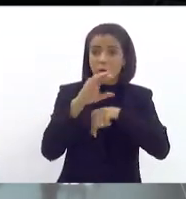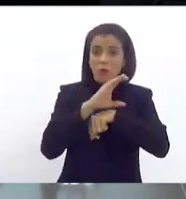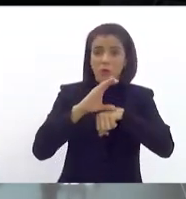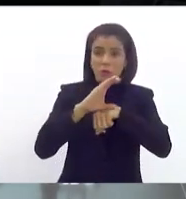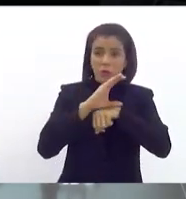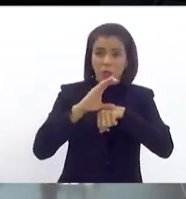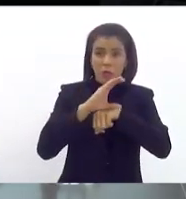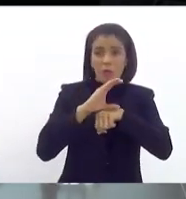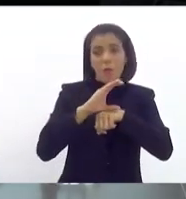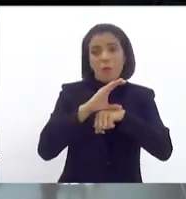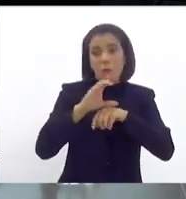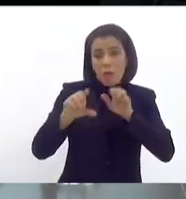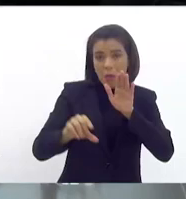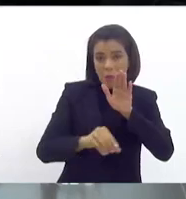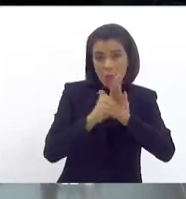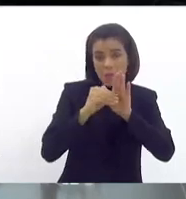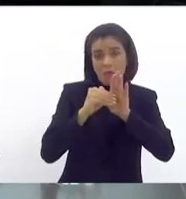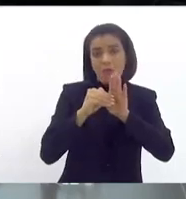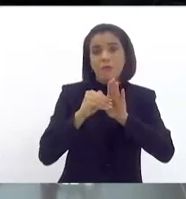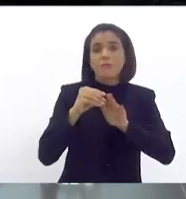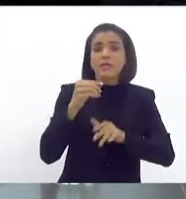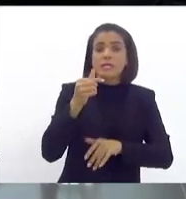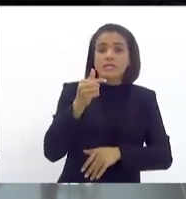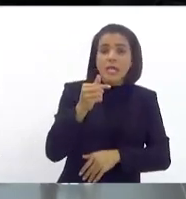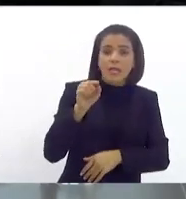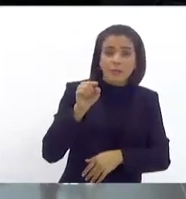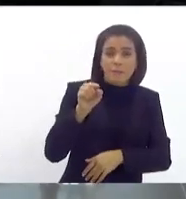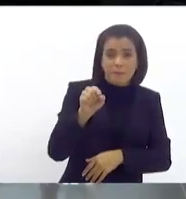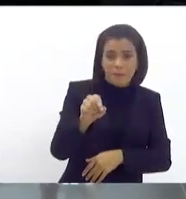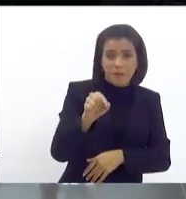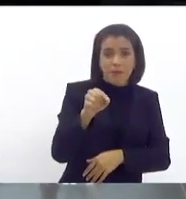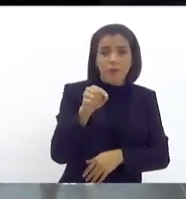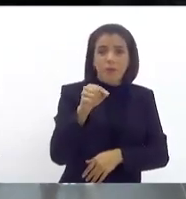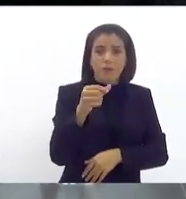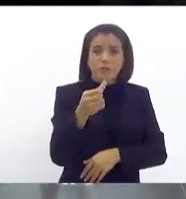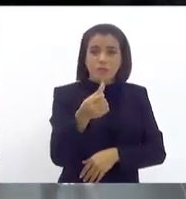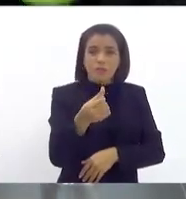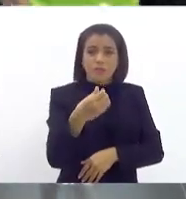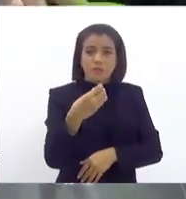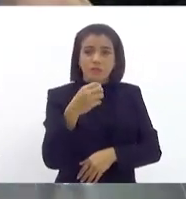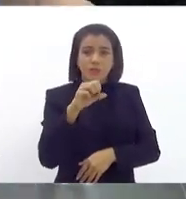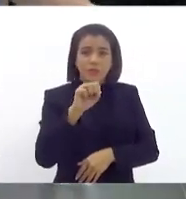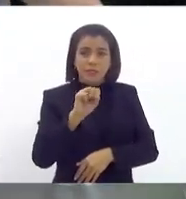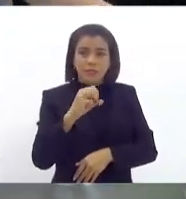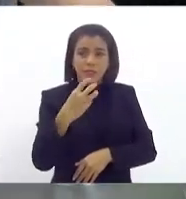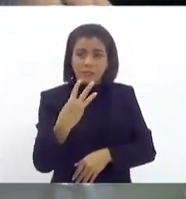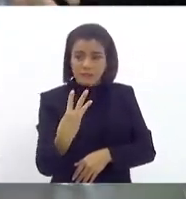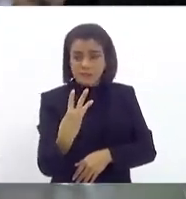que está acrescentando na lei 7883, artigo tal.